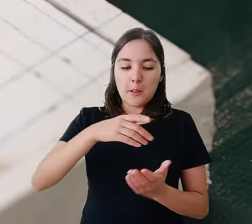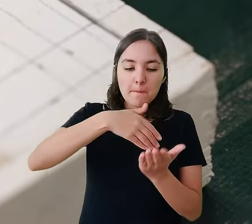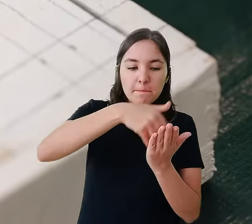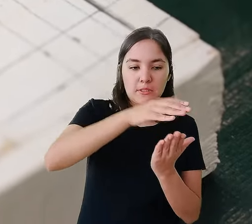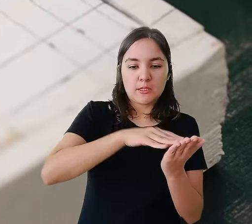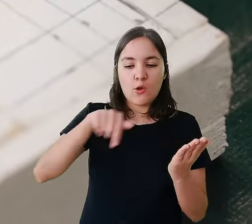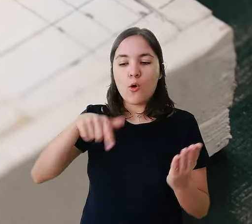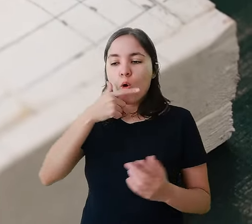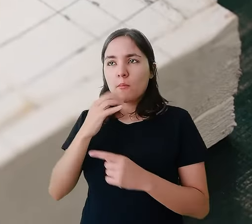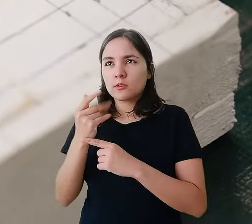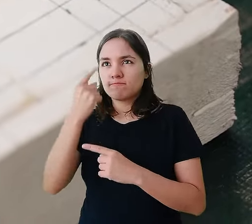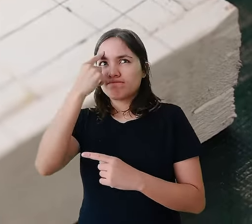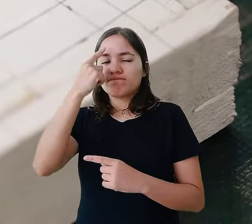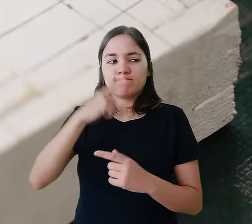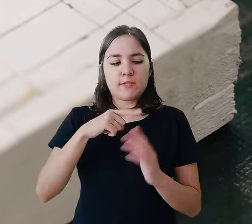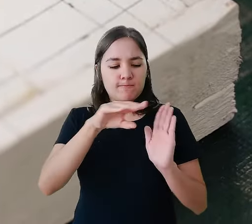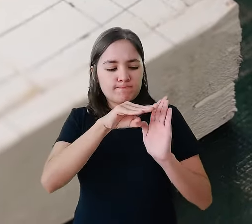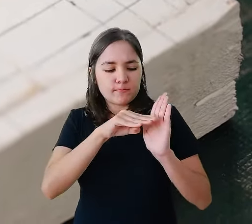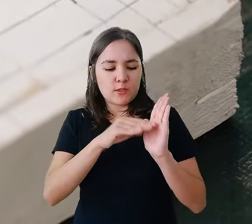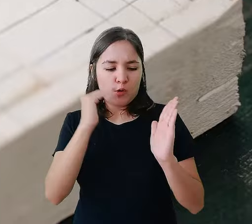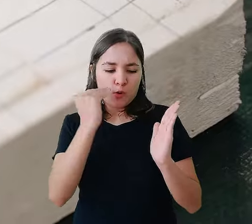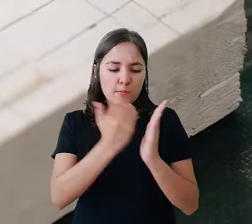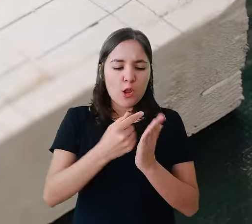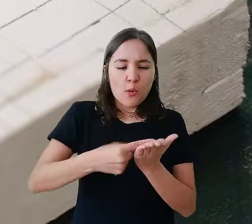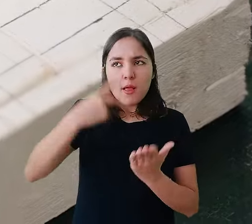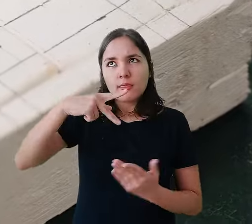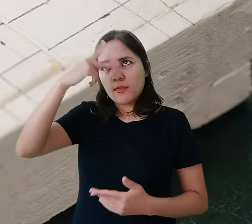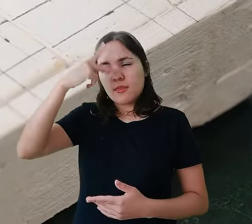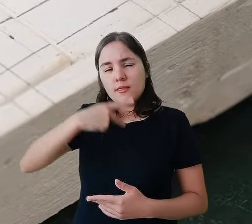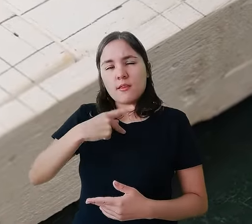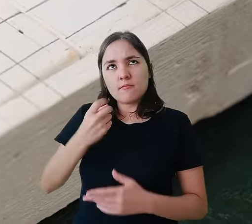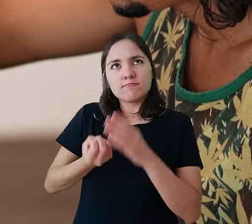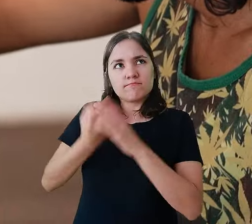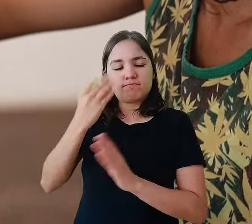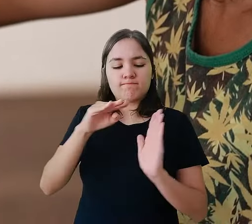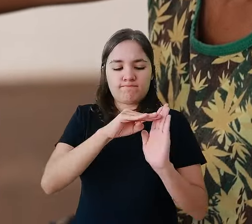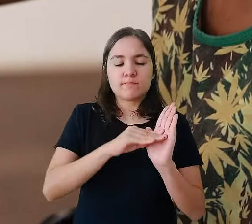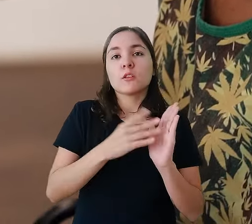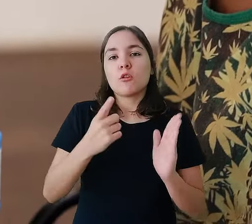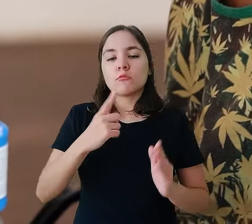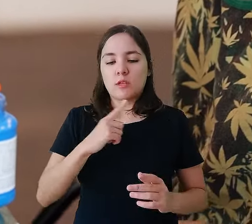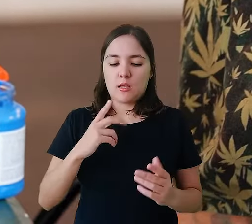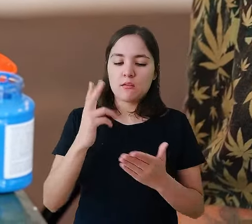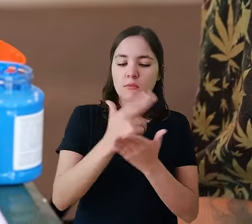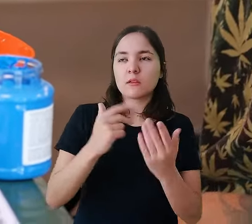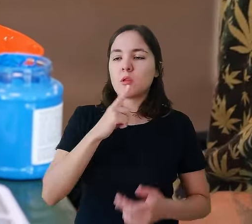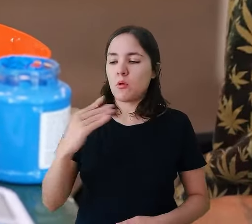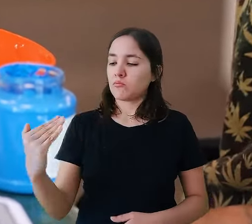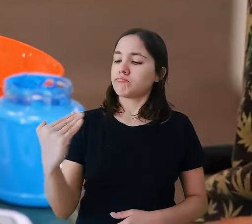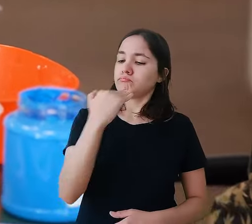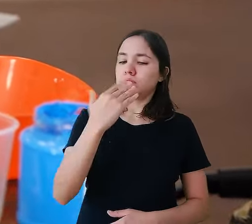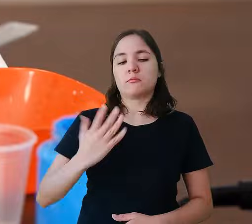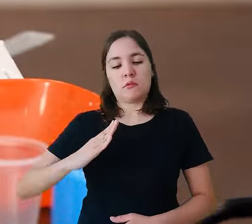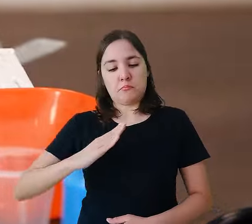Para fazer as pinturas, o Desali tem alguns combinados. Ele vai seguindo algumas regras que ele mesmo estabeleceu. Então ele vai fazendo